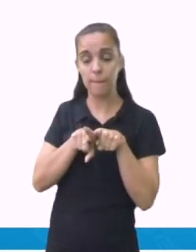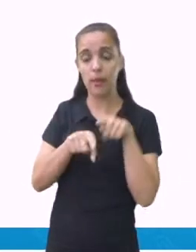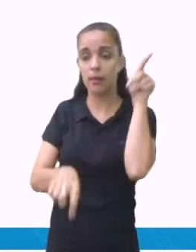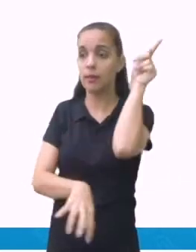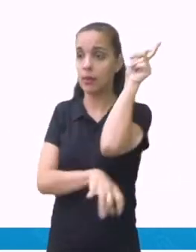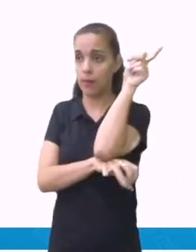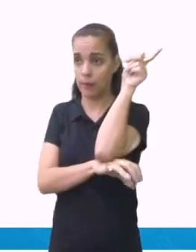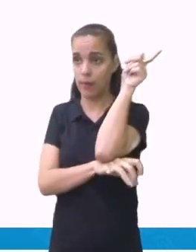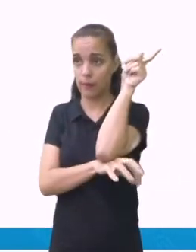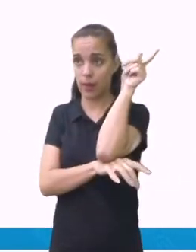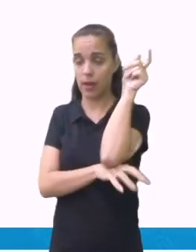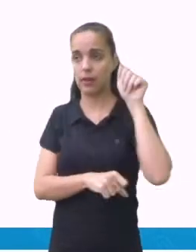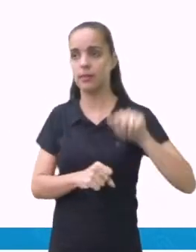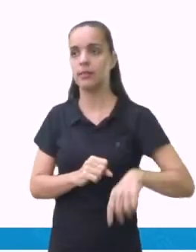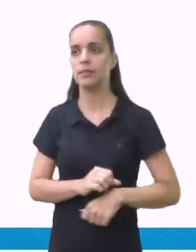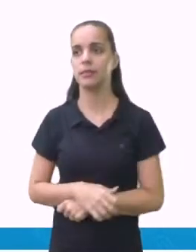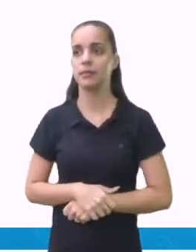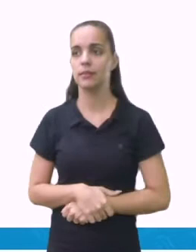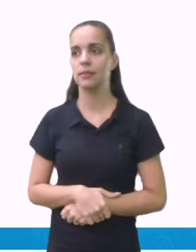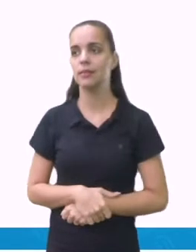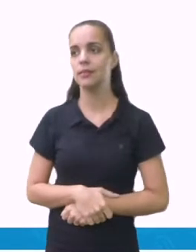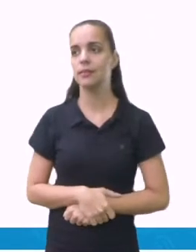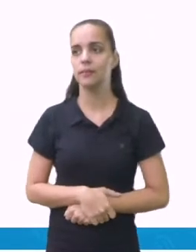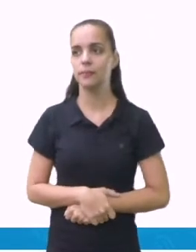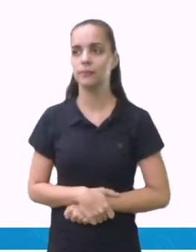uma planta, tá?